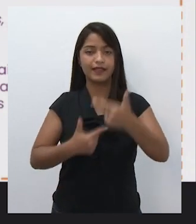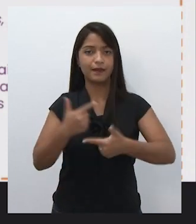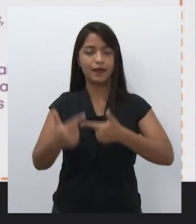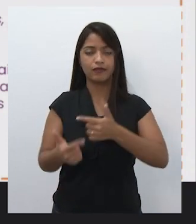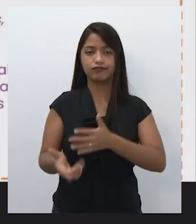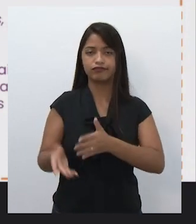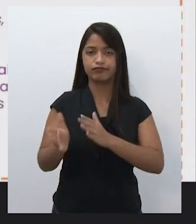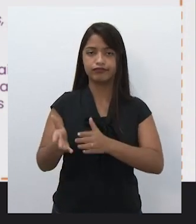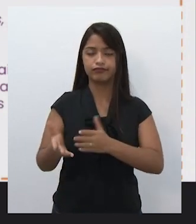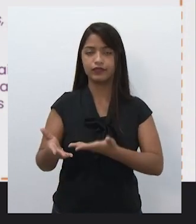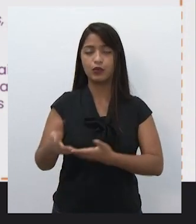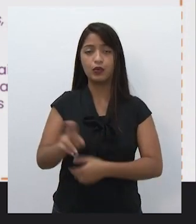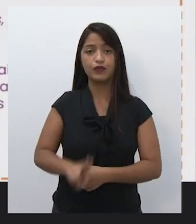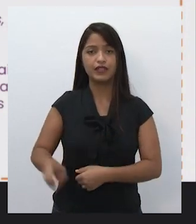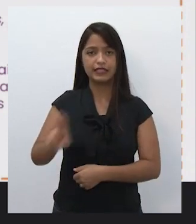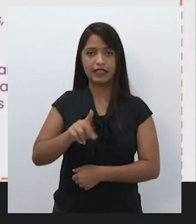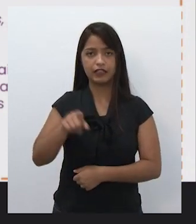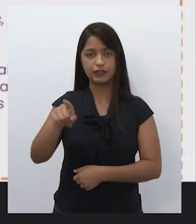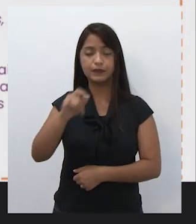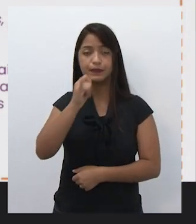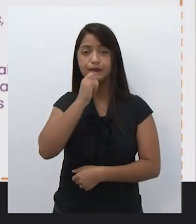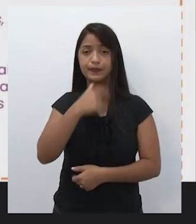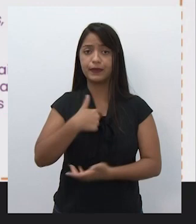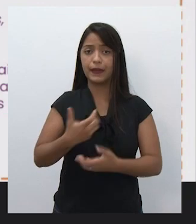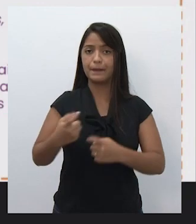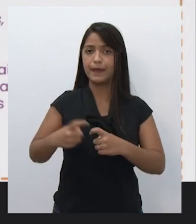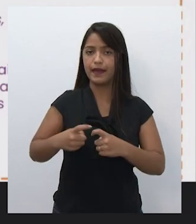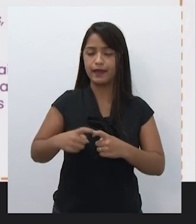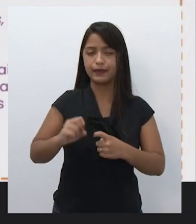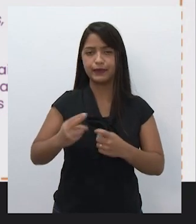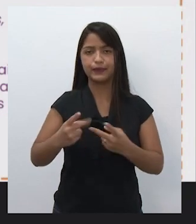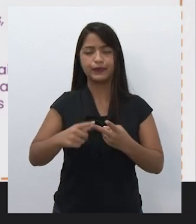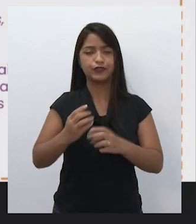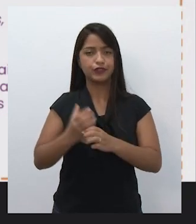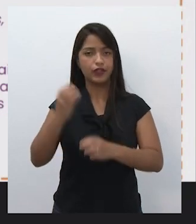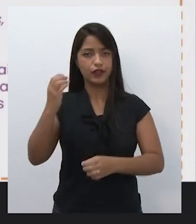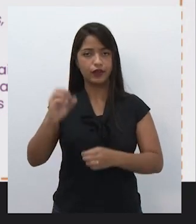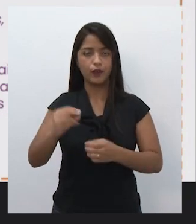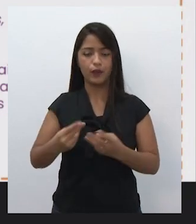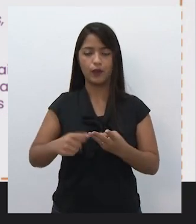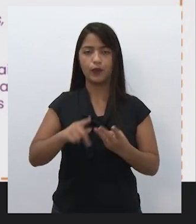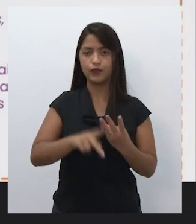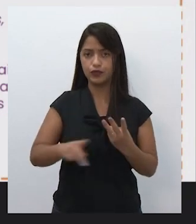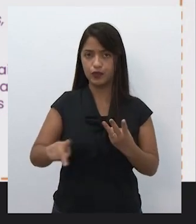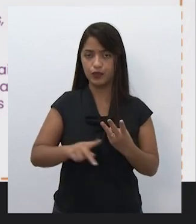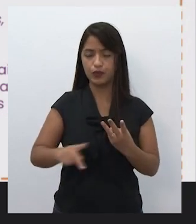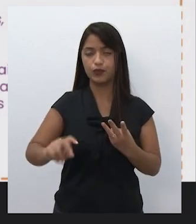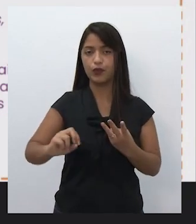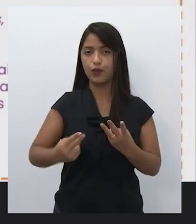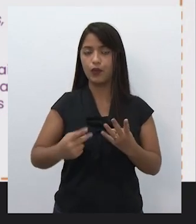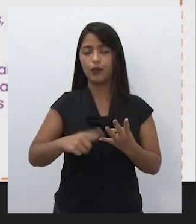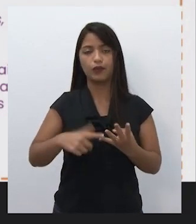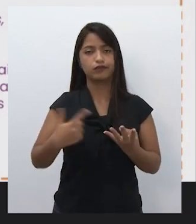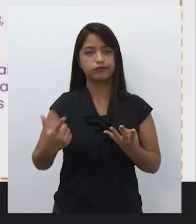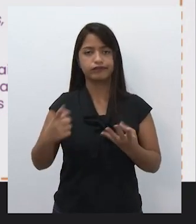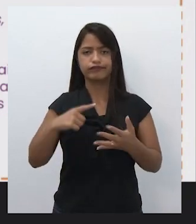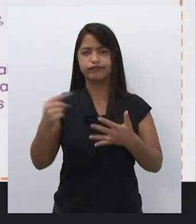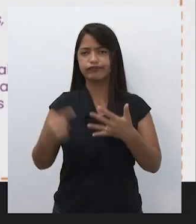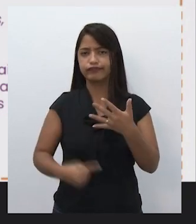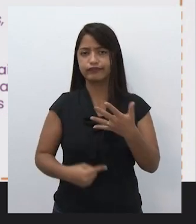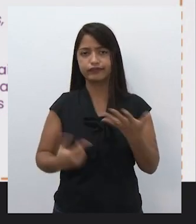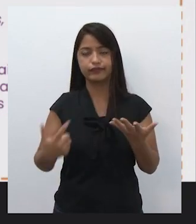numa universidade X, eu quero ser médico, eu quero ser engenheiro, eu quero ser professor. eu quero, enfim,